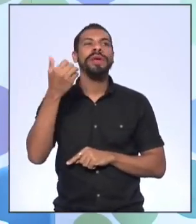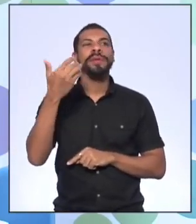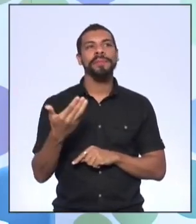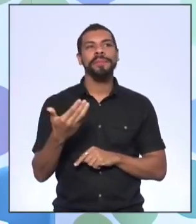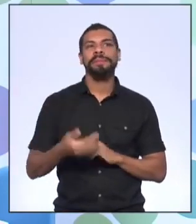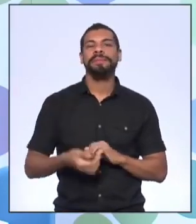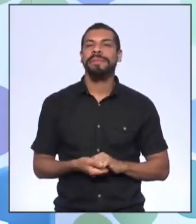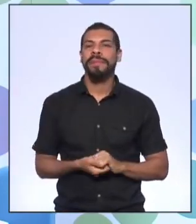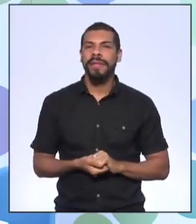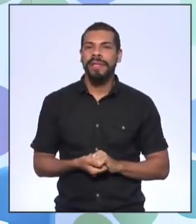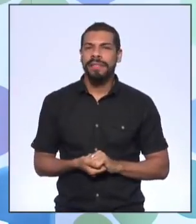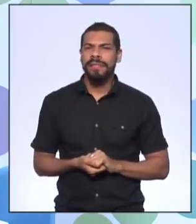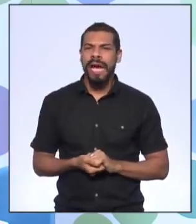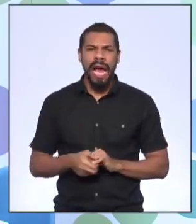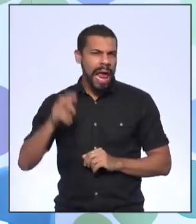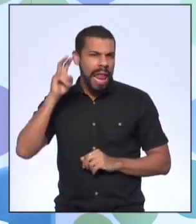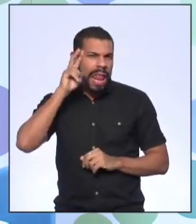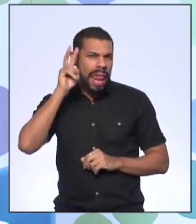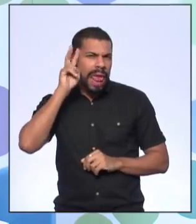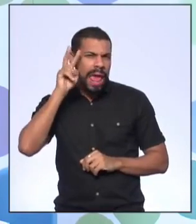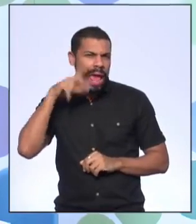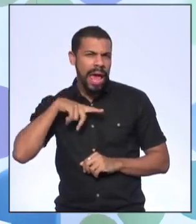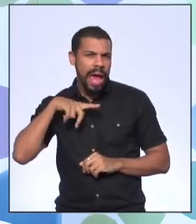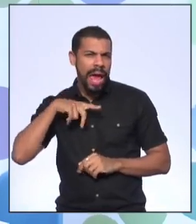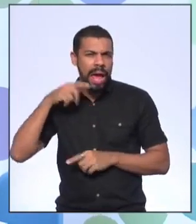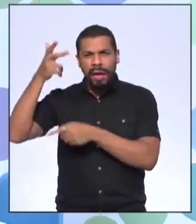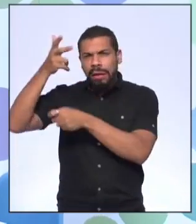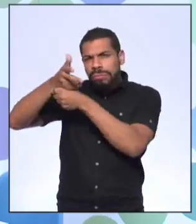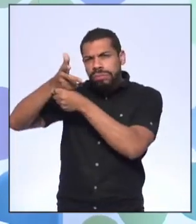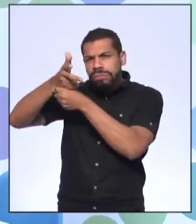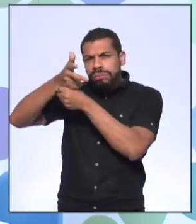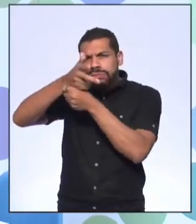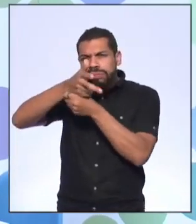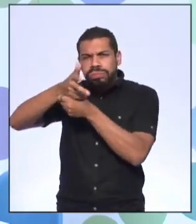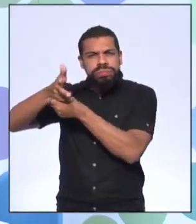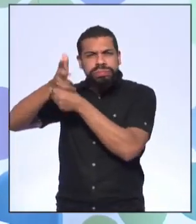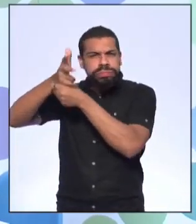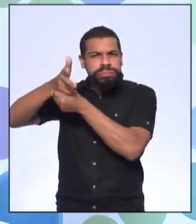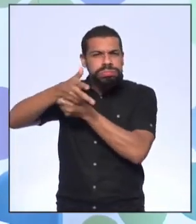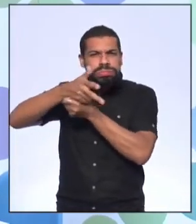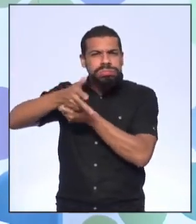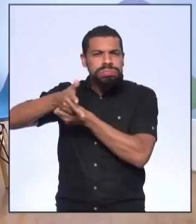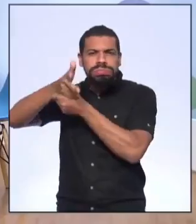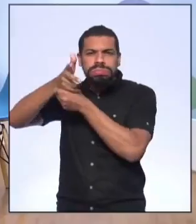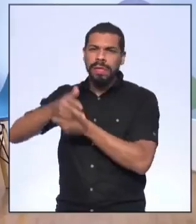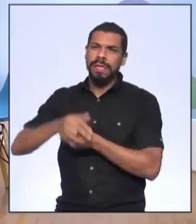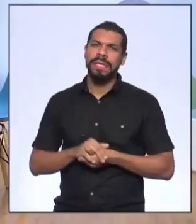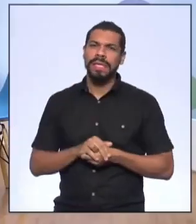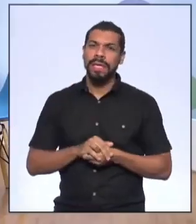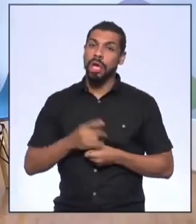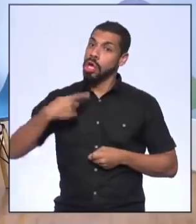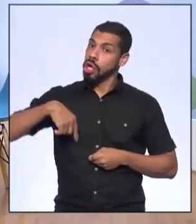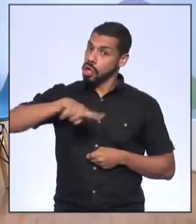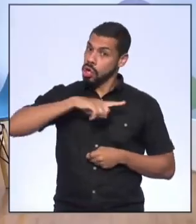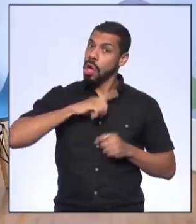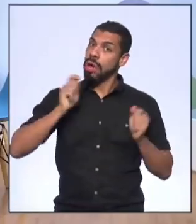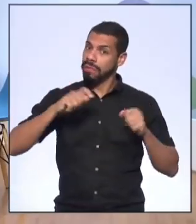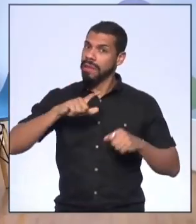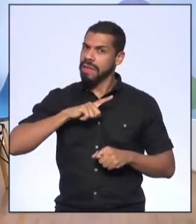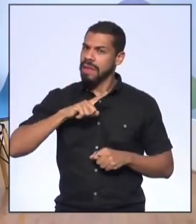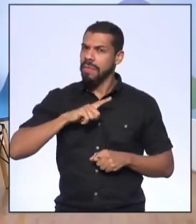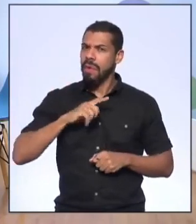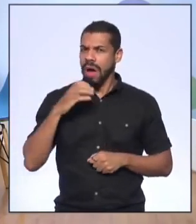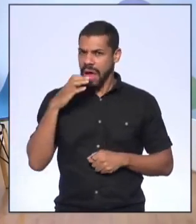irradiação térmica, lembra que as câmeras, né, de infravermelho, lembra? Todos nós aqui emitimos calor, né? Infravermelho,